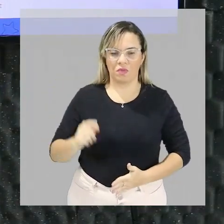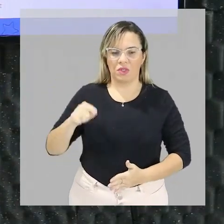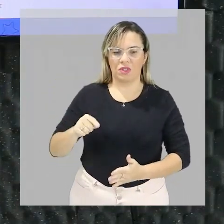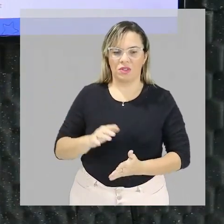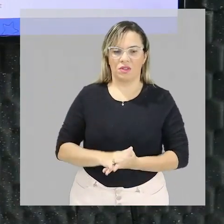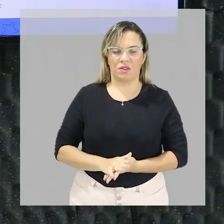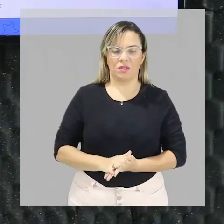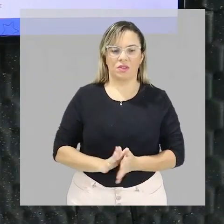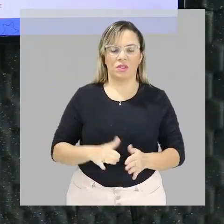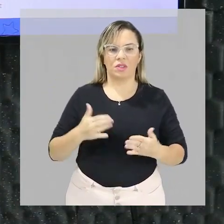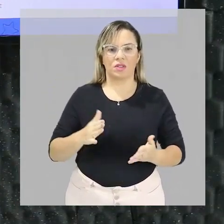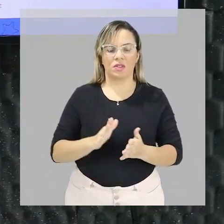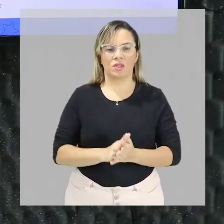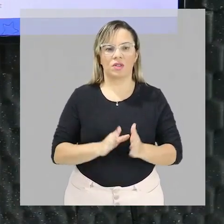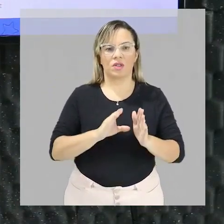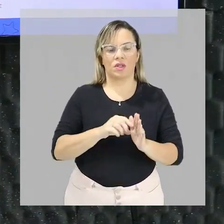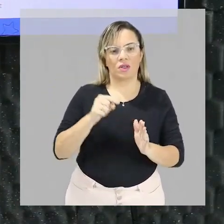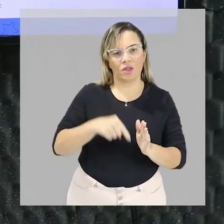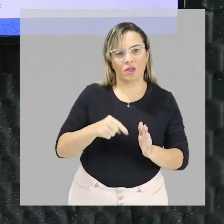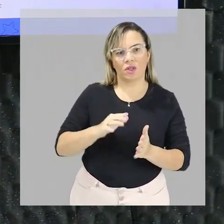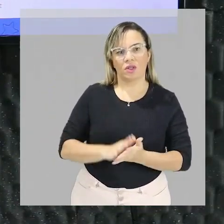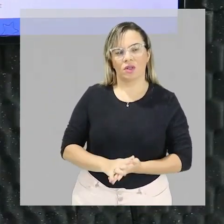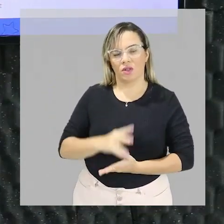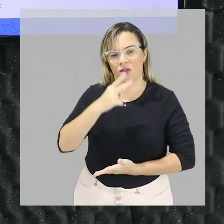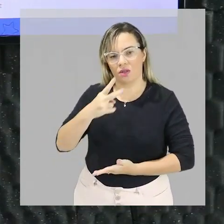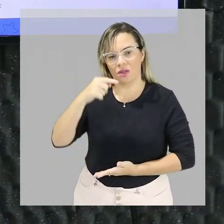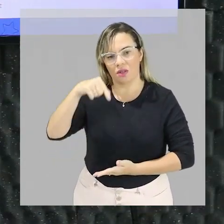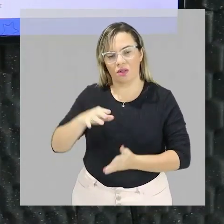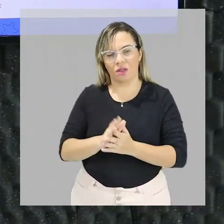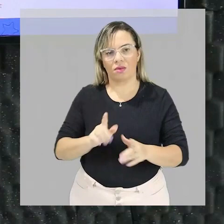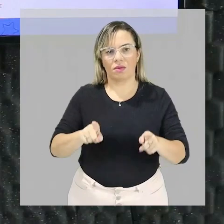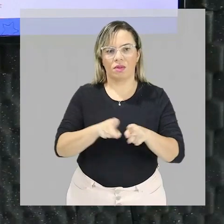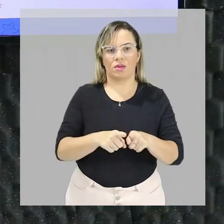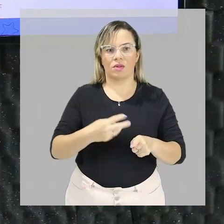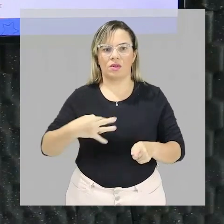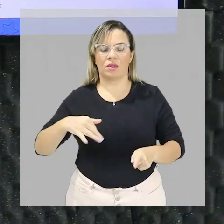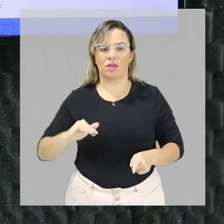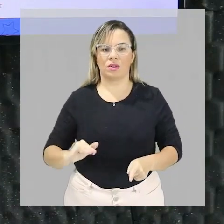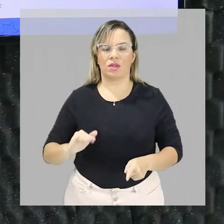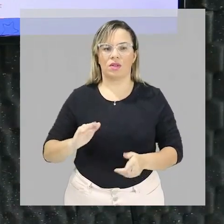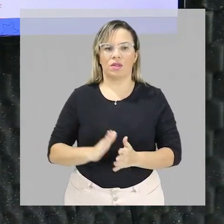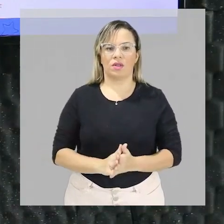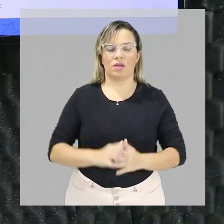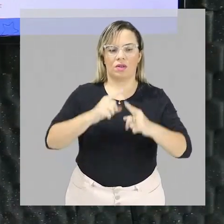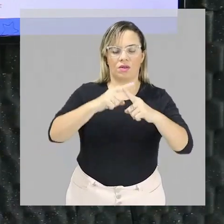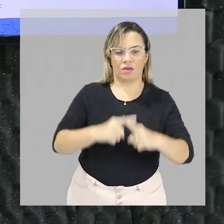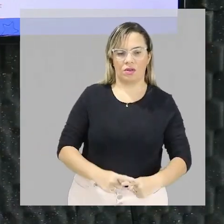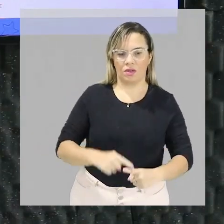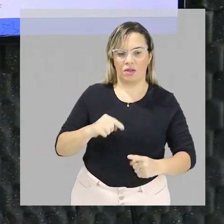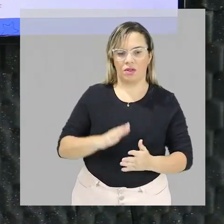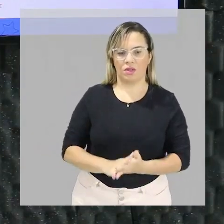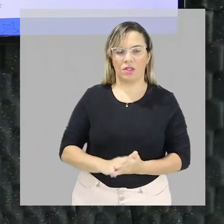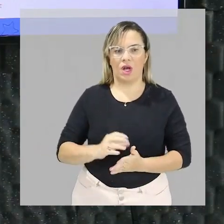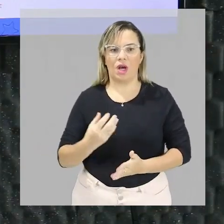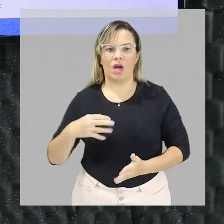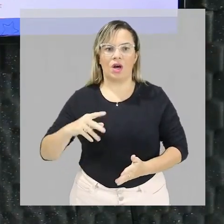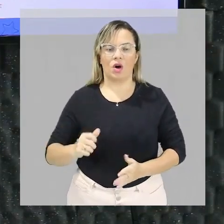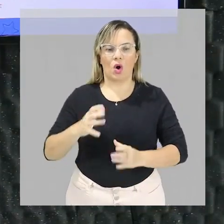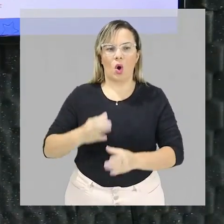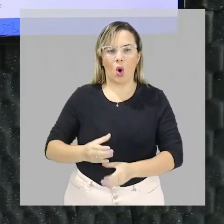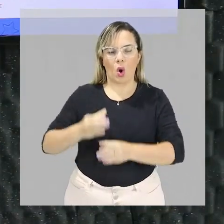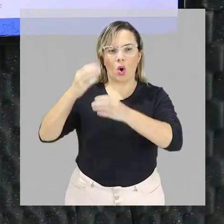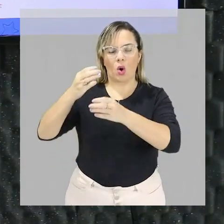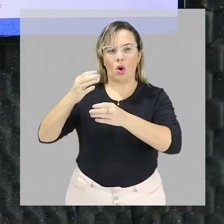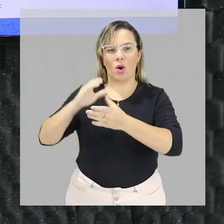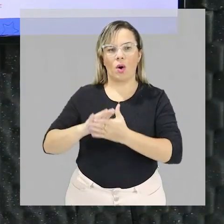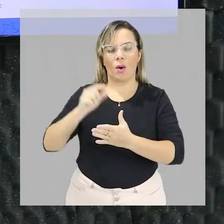reforçado até mesmo pelo tricampeonato brasileiro na Copa de 1970 no México. Mas